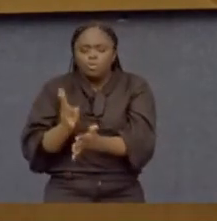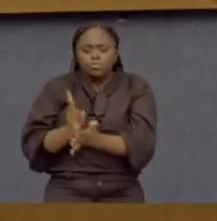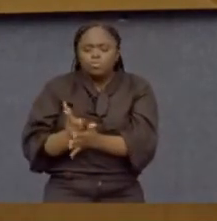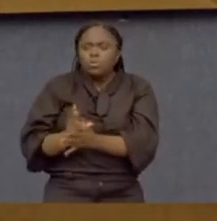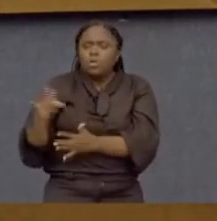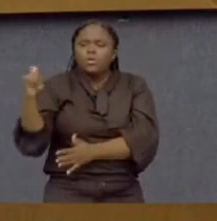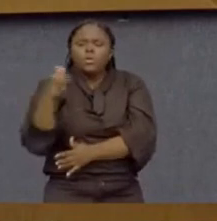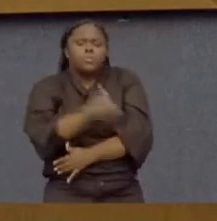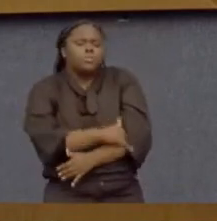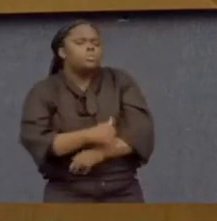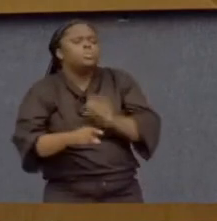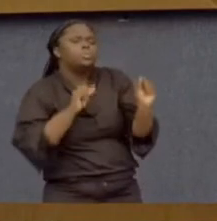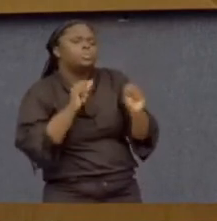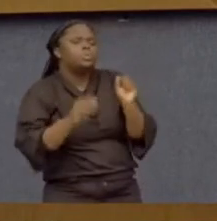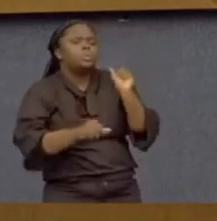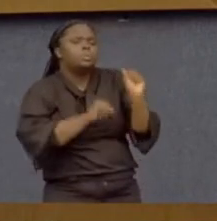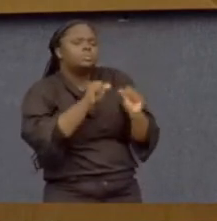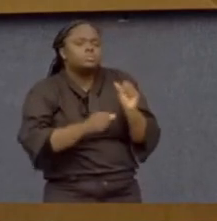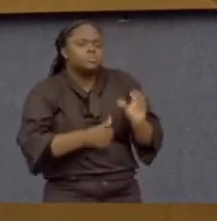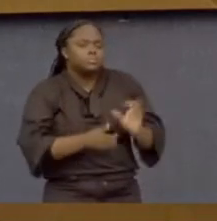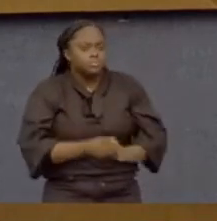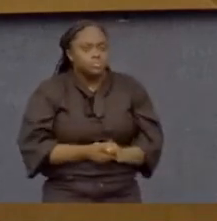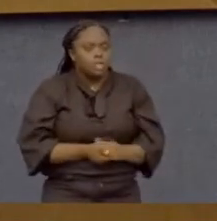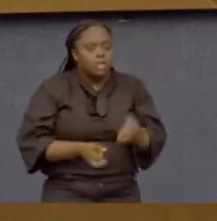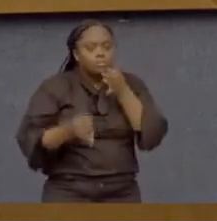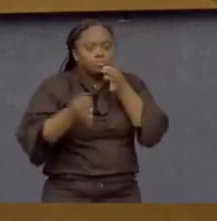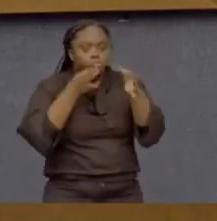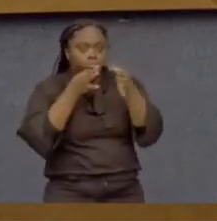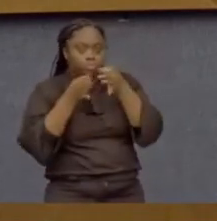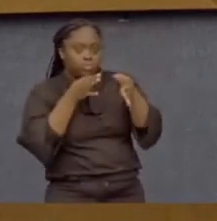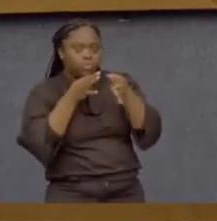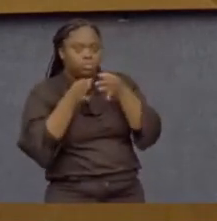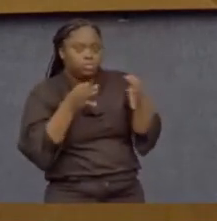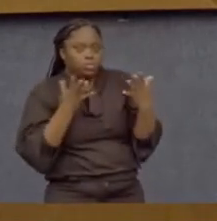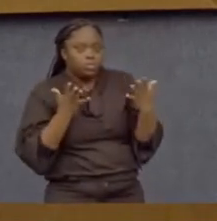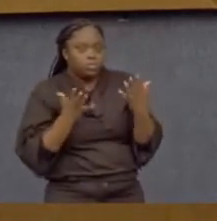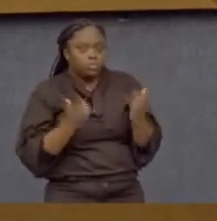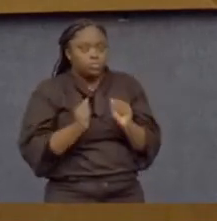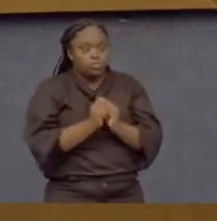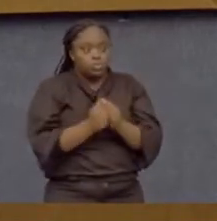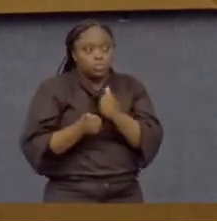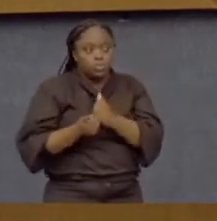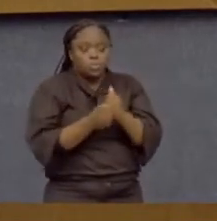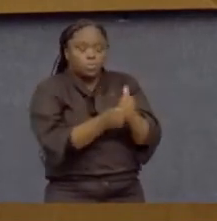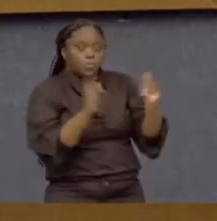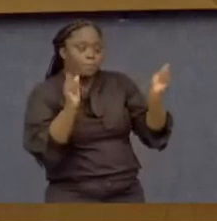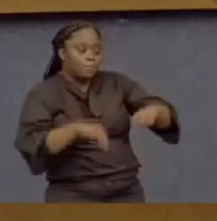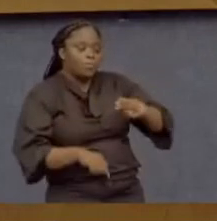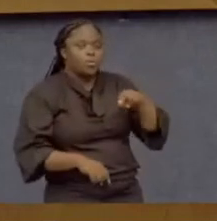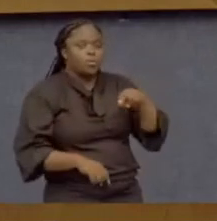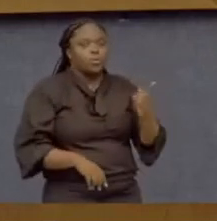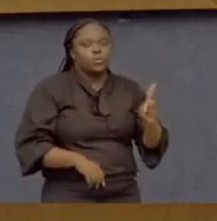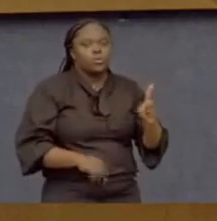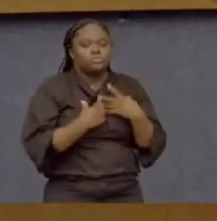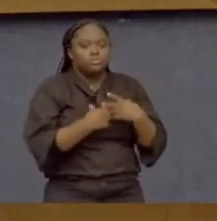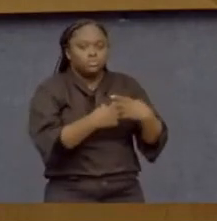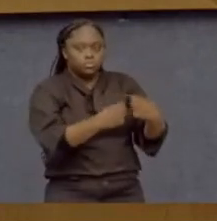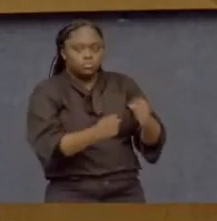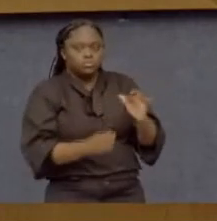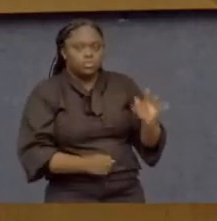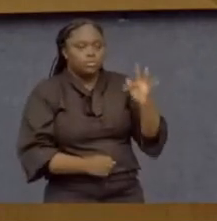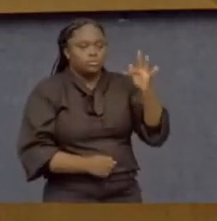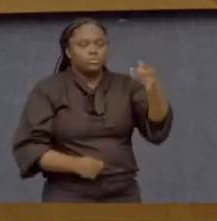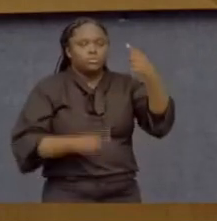aeroporto. O que mudou? Suas convicções estão relacionadas ao apoio que o senhor pode ou não receber em futuras